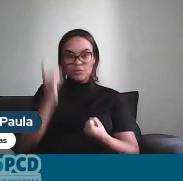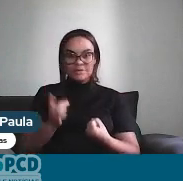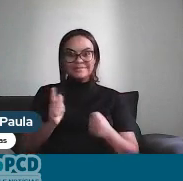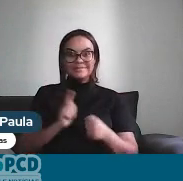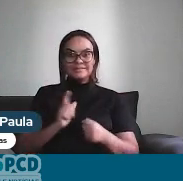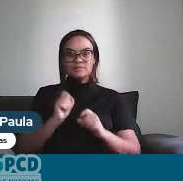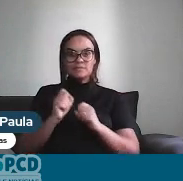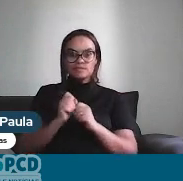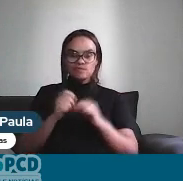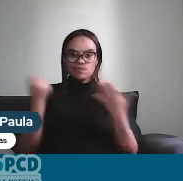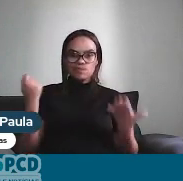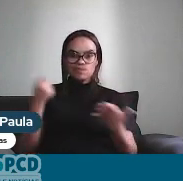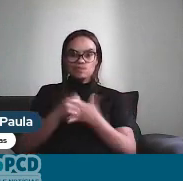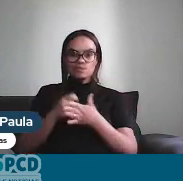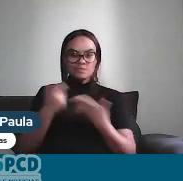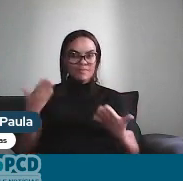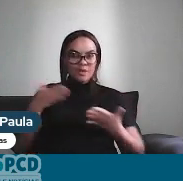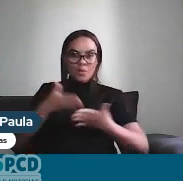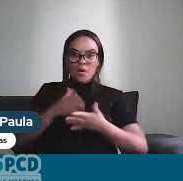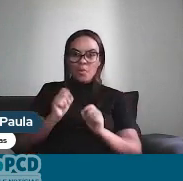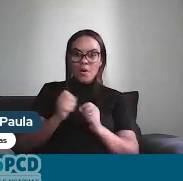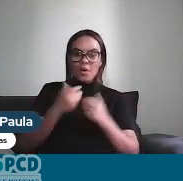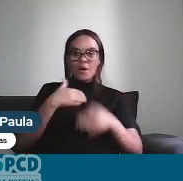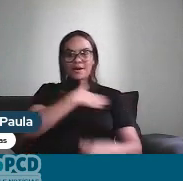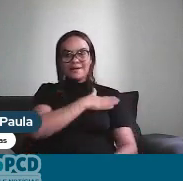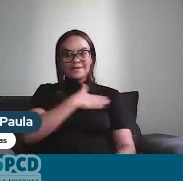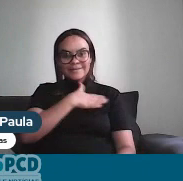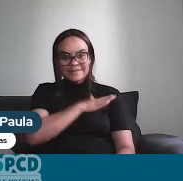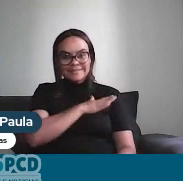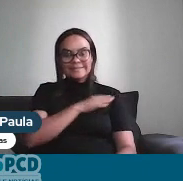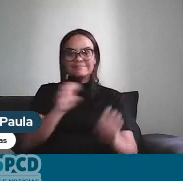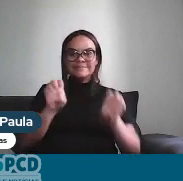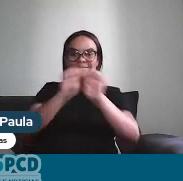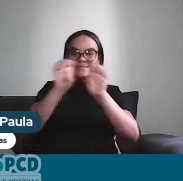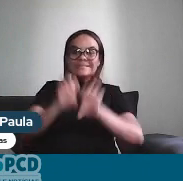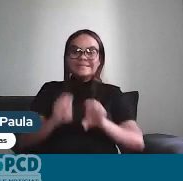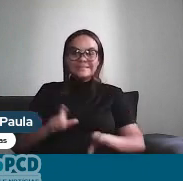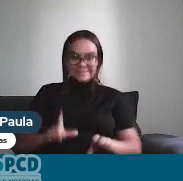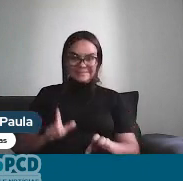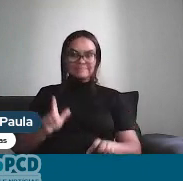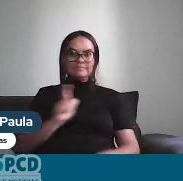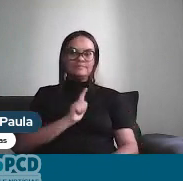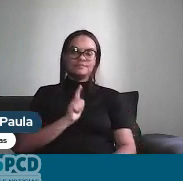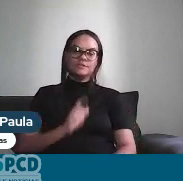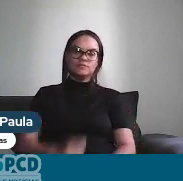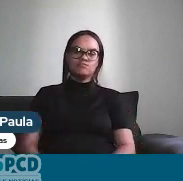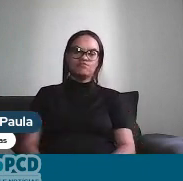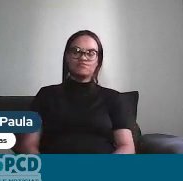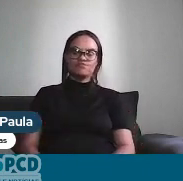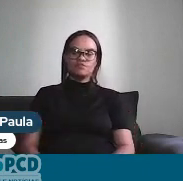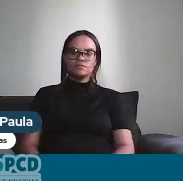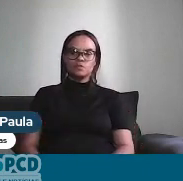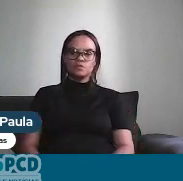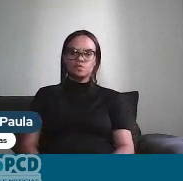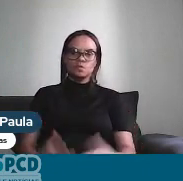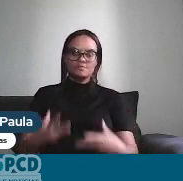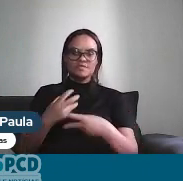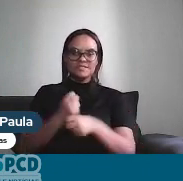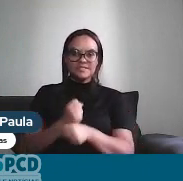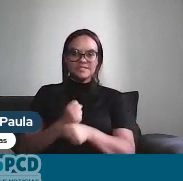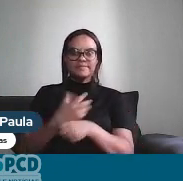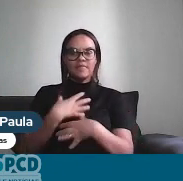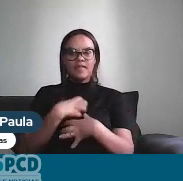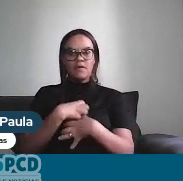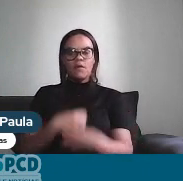de lutarmos contra o preconceito estrutural. E quando nós somamos a essa